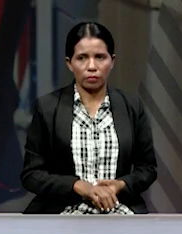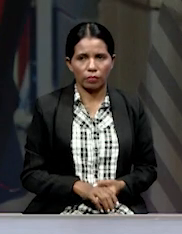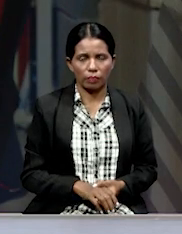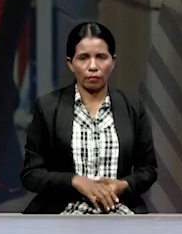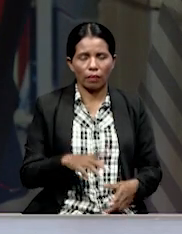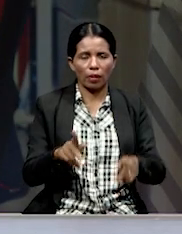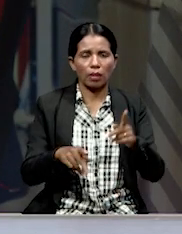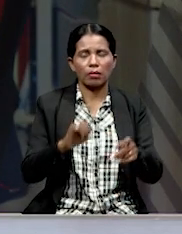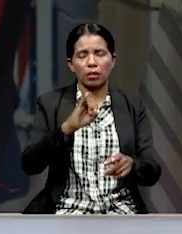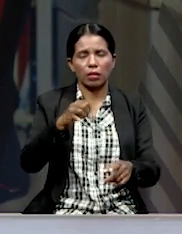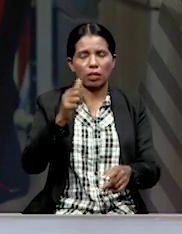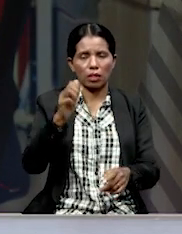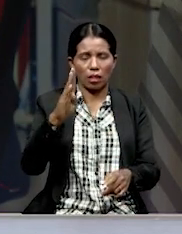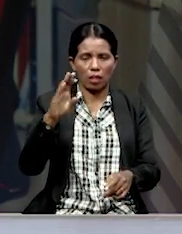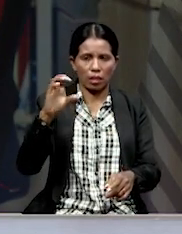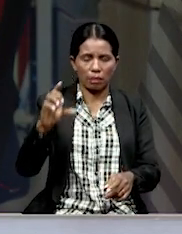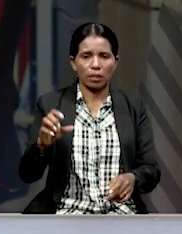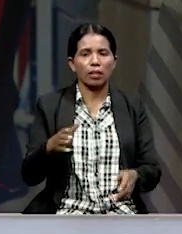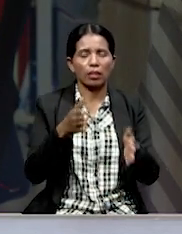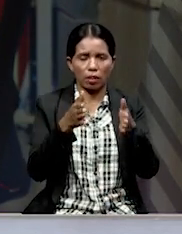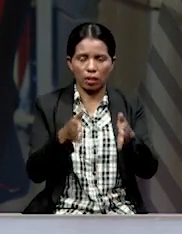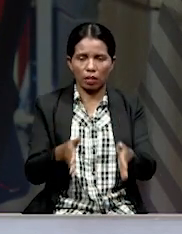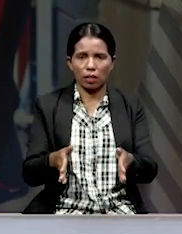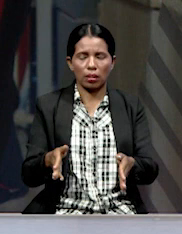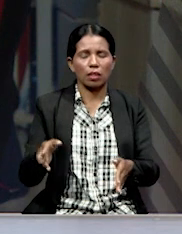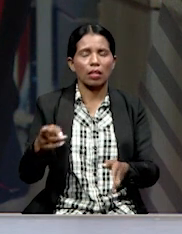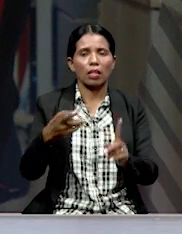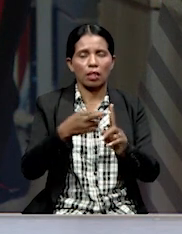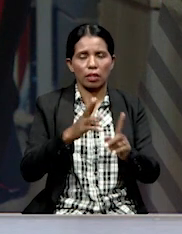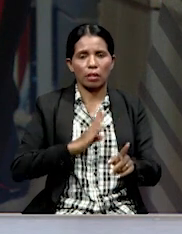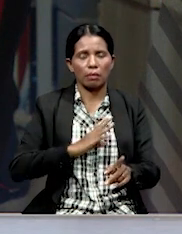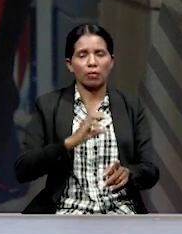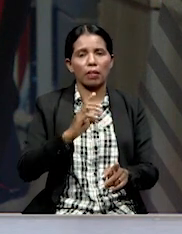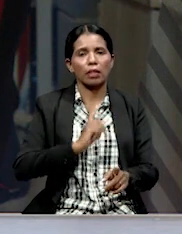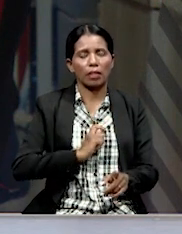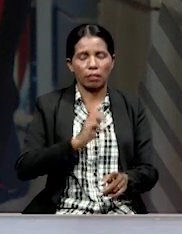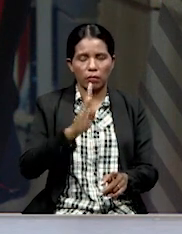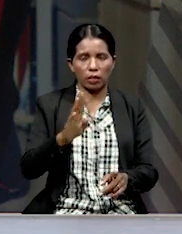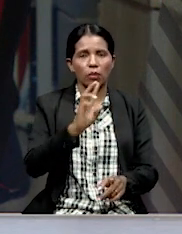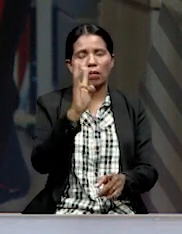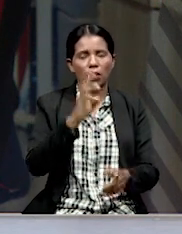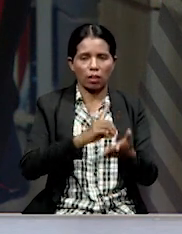Saudosa Isabel da Costa Ferreira, Serralote e Cemitério Público Becusi, quarta semana.